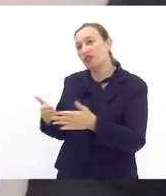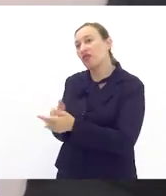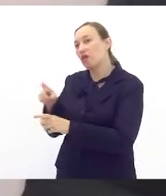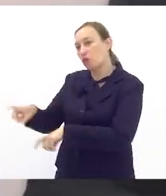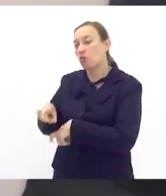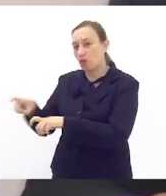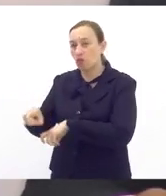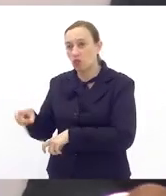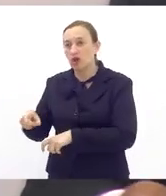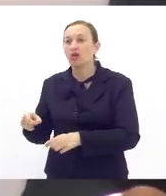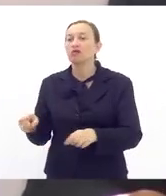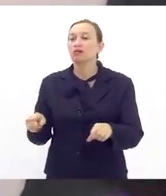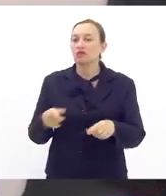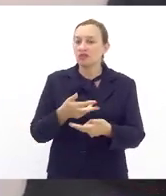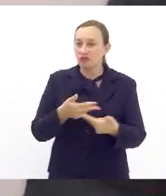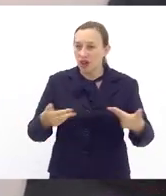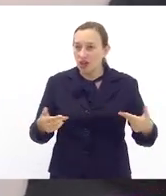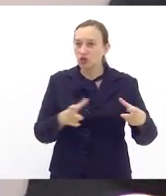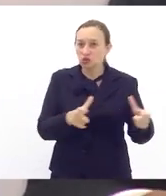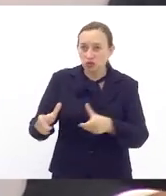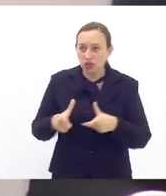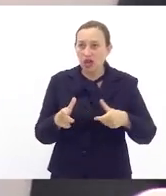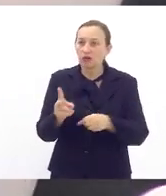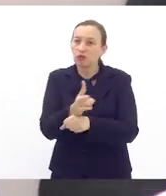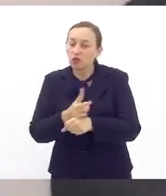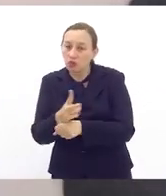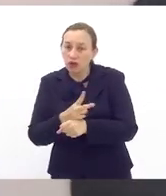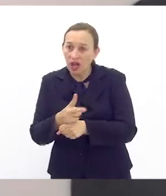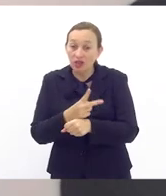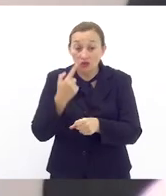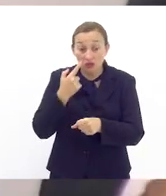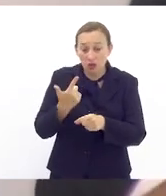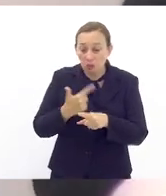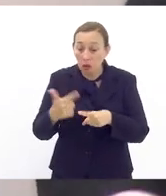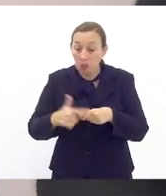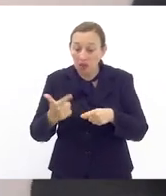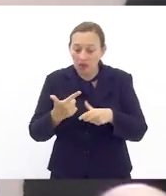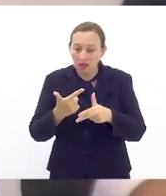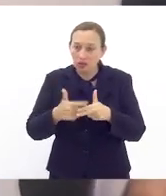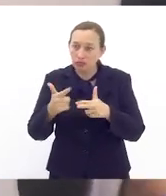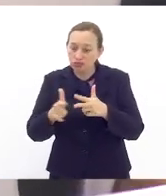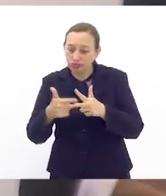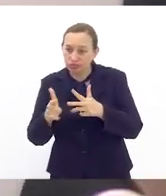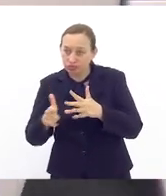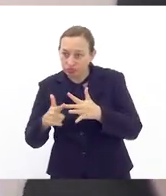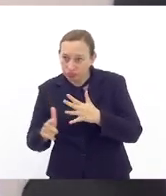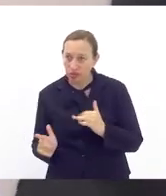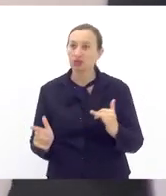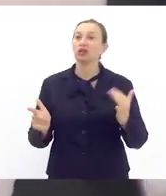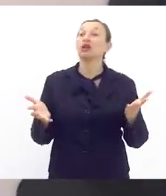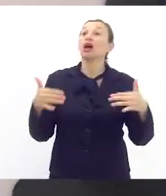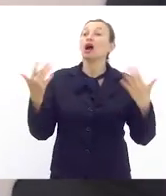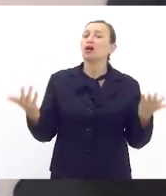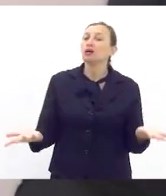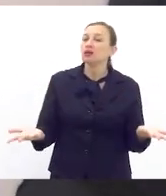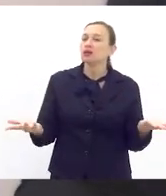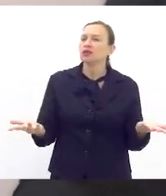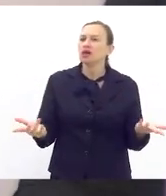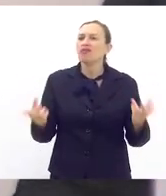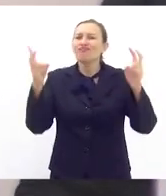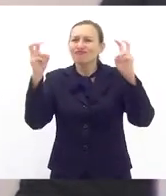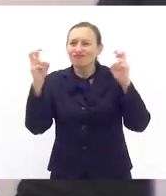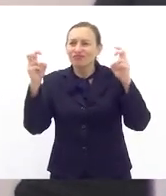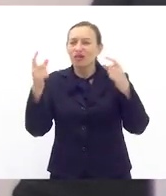diversos municípios tem nos Procurados para relatar problemas que se agravaram com o passar dos anos e o que constantemente são